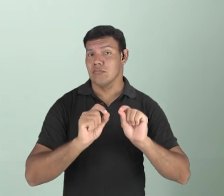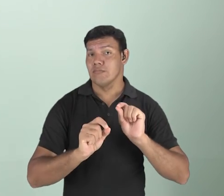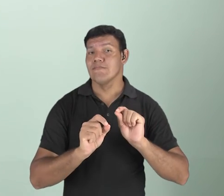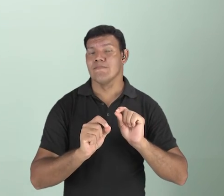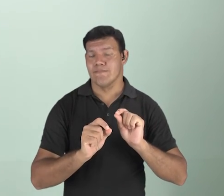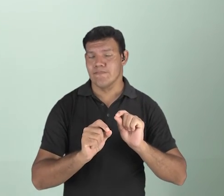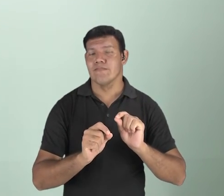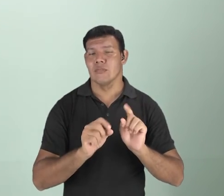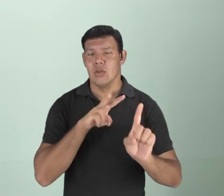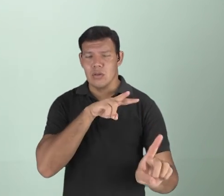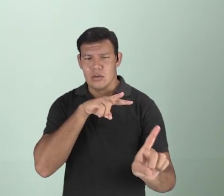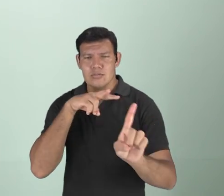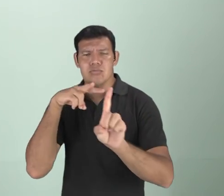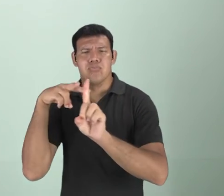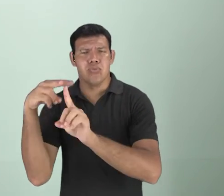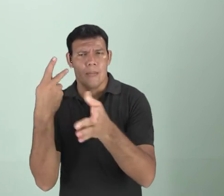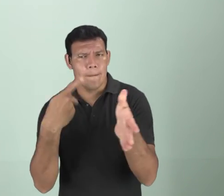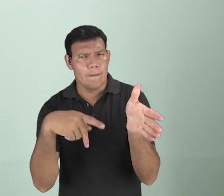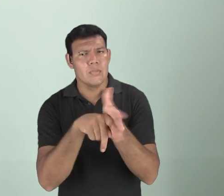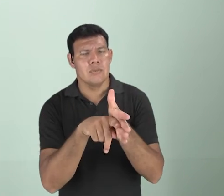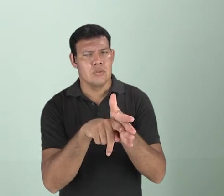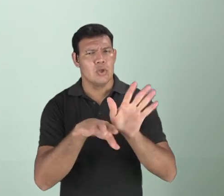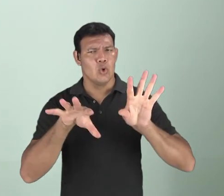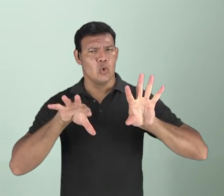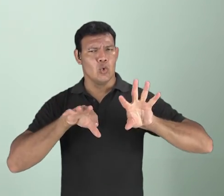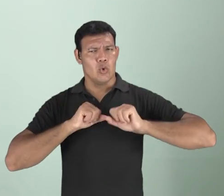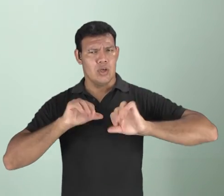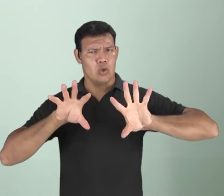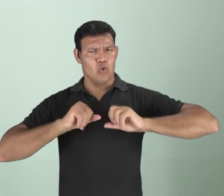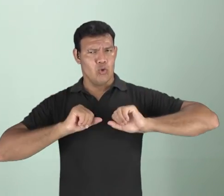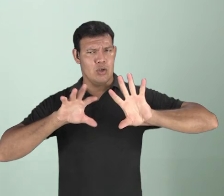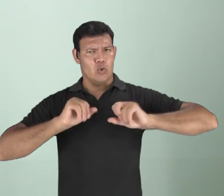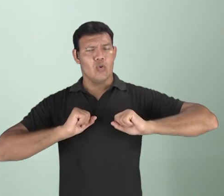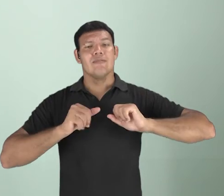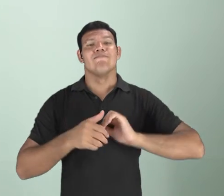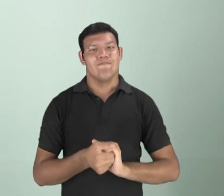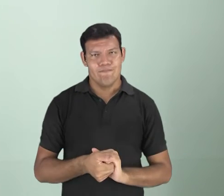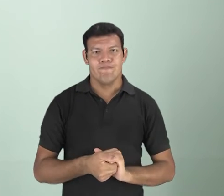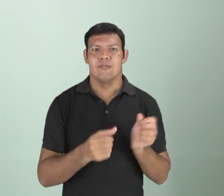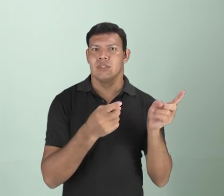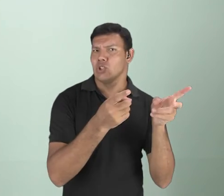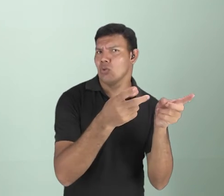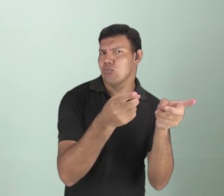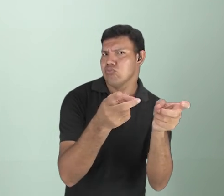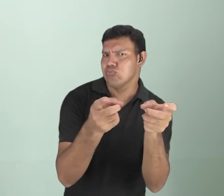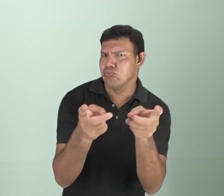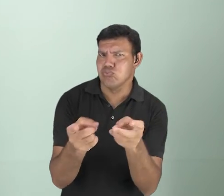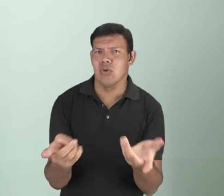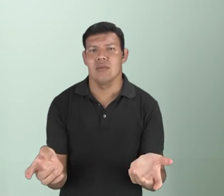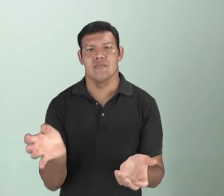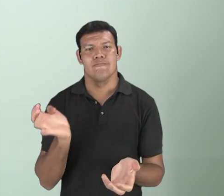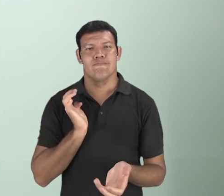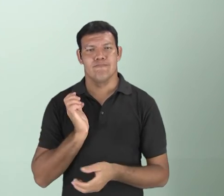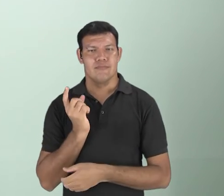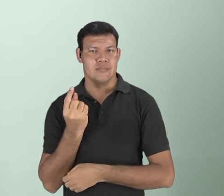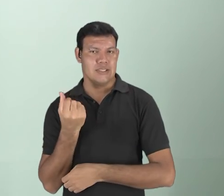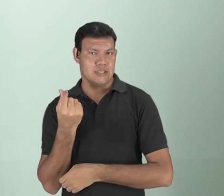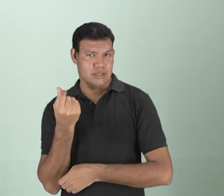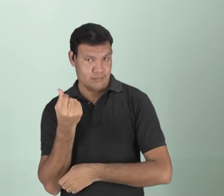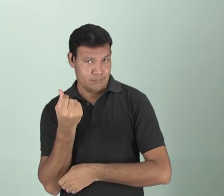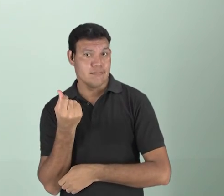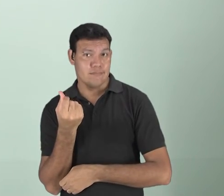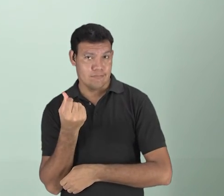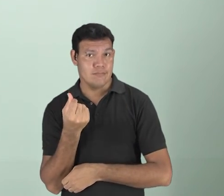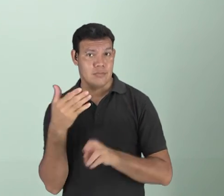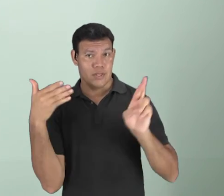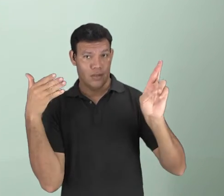às perspectivas de consumo, a perspectiva de mercado, a perspectiva da burguesia no que diz